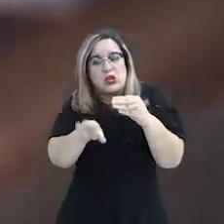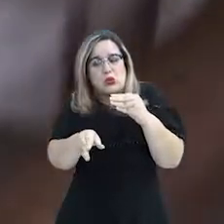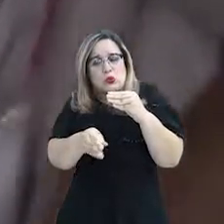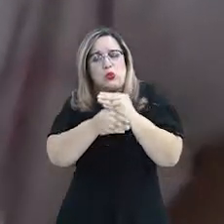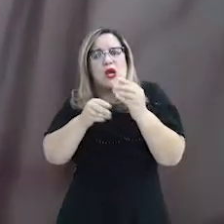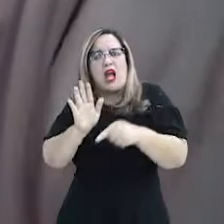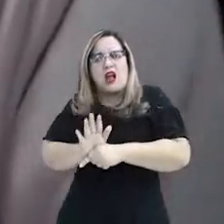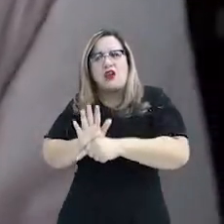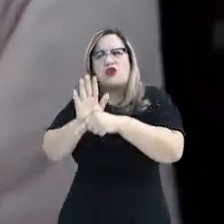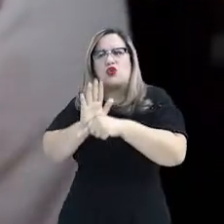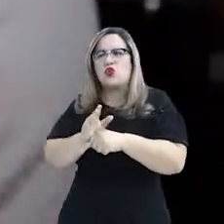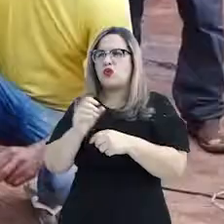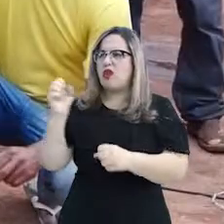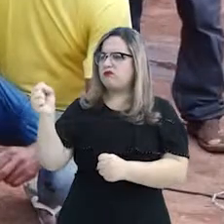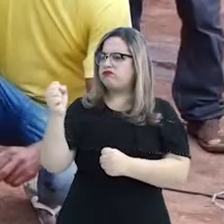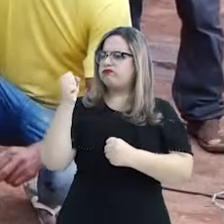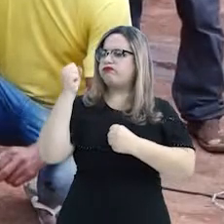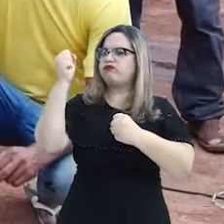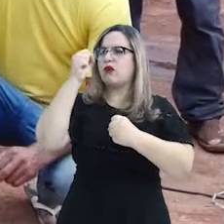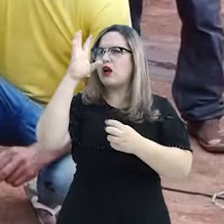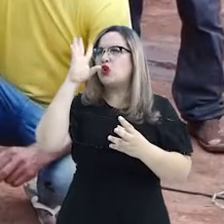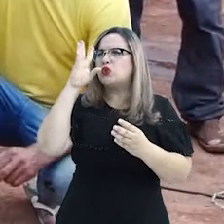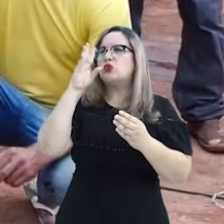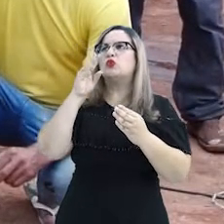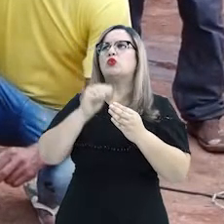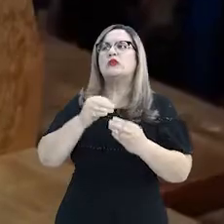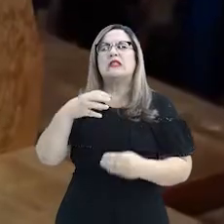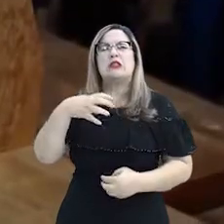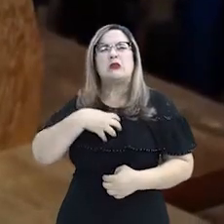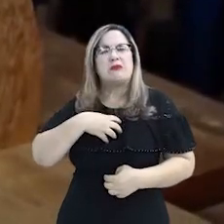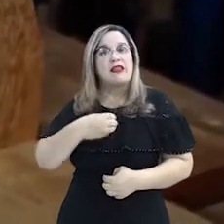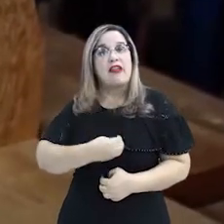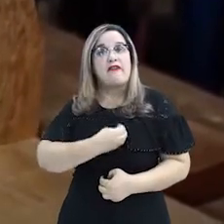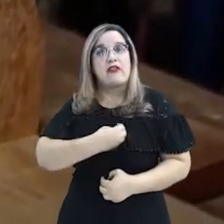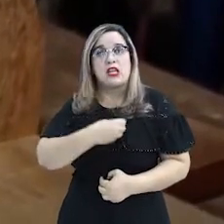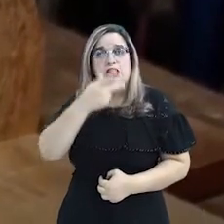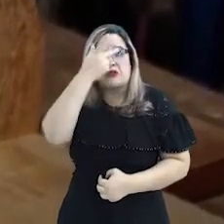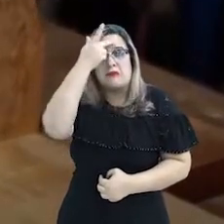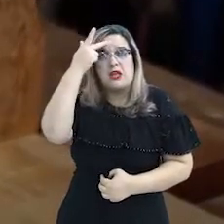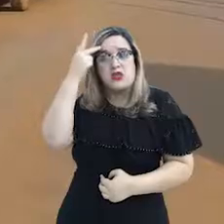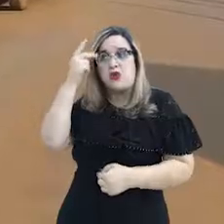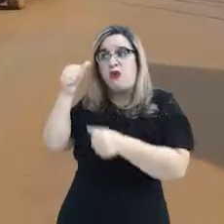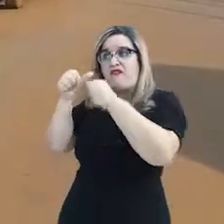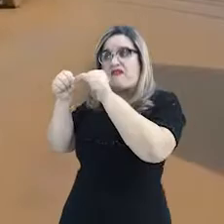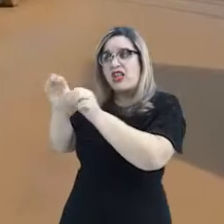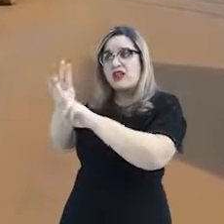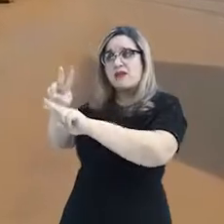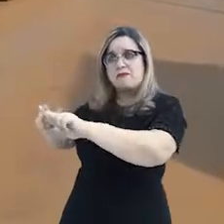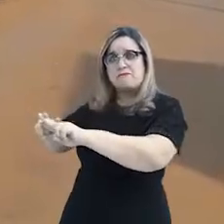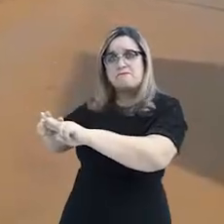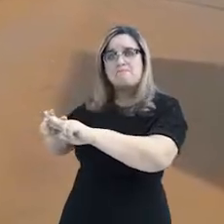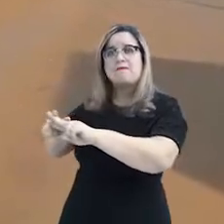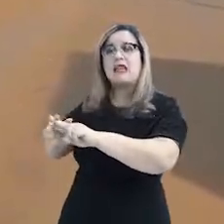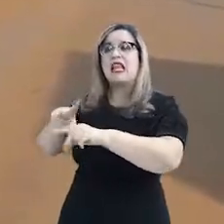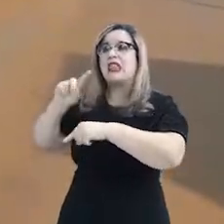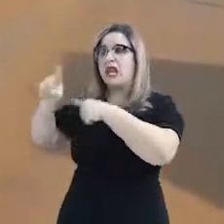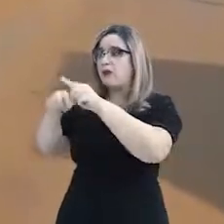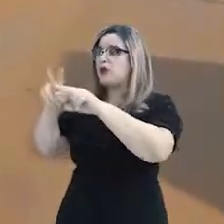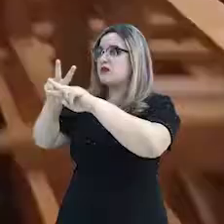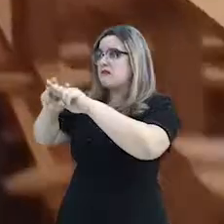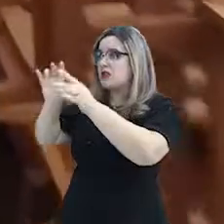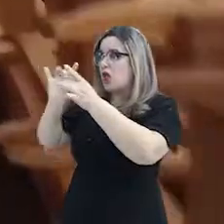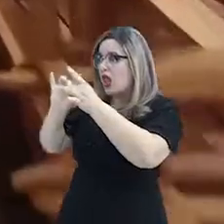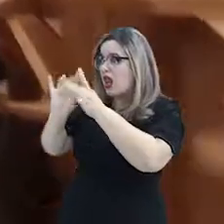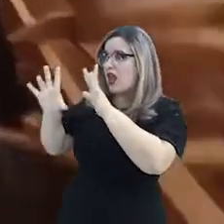para o empoderamento e compreensão do sentido da vida de quem está recluso, proporcionando que, ao deixar a